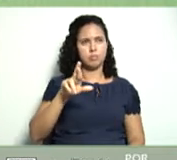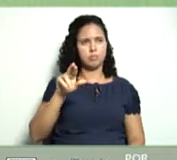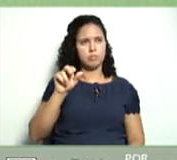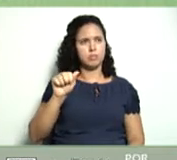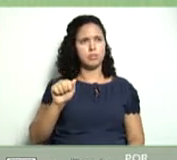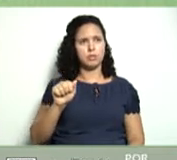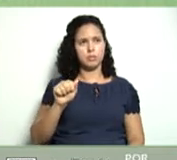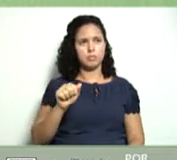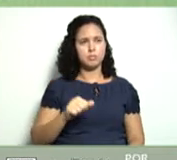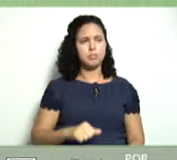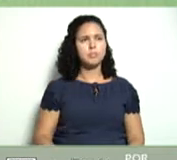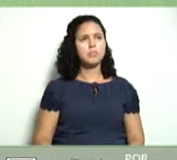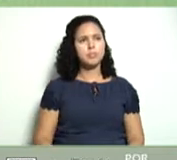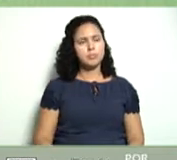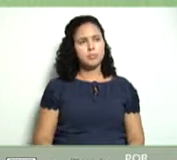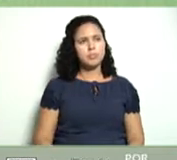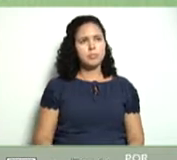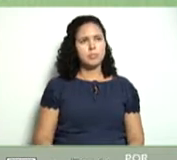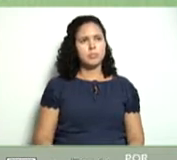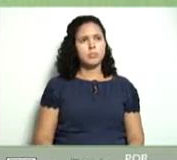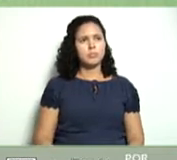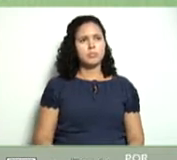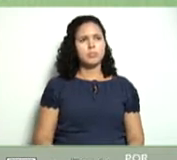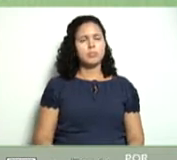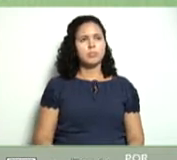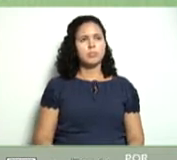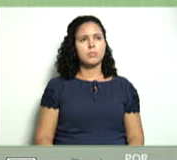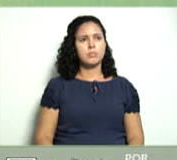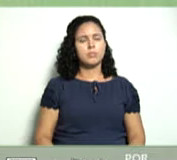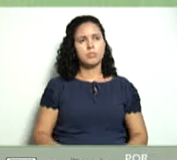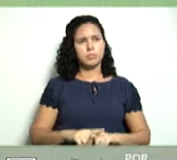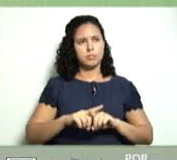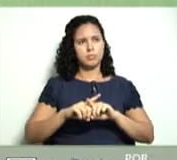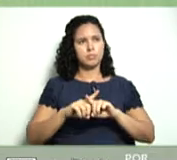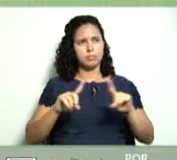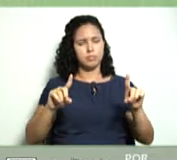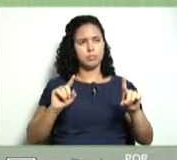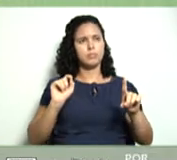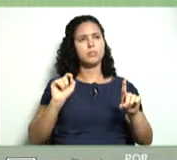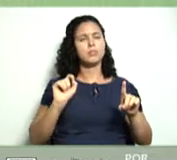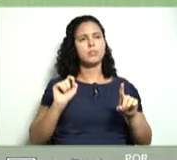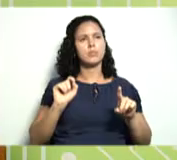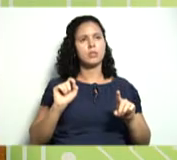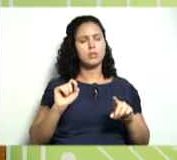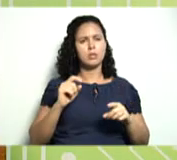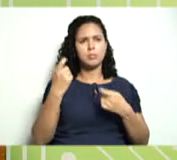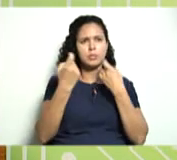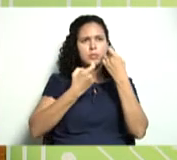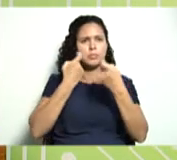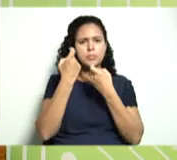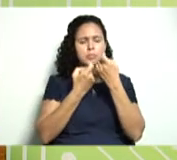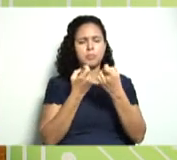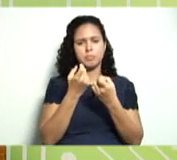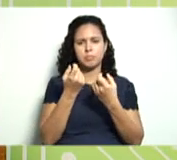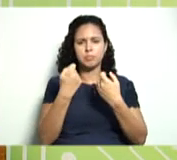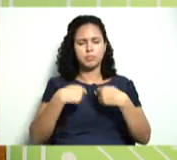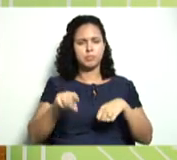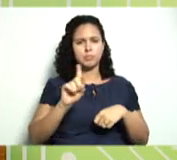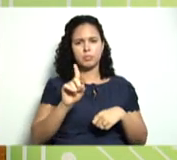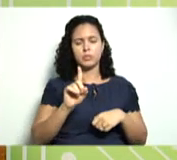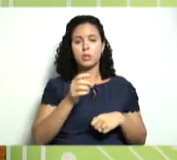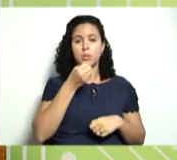vocês né é o desse mal tão assim mas é não se preocupem qual é o